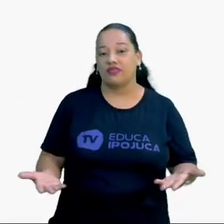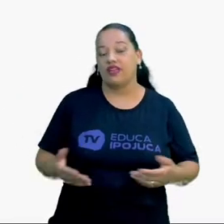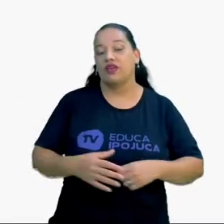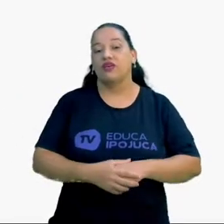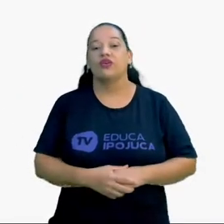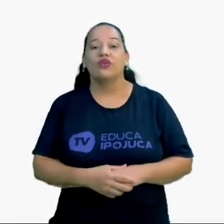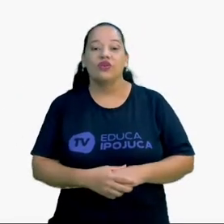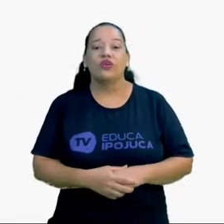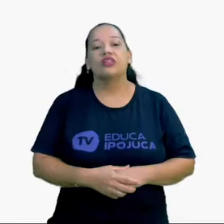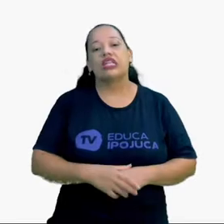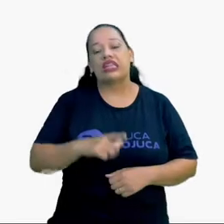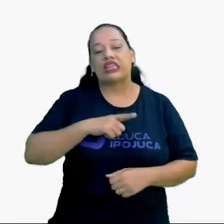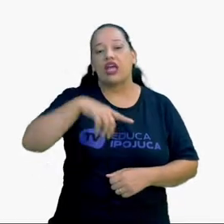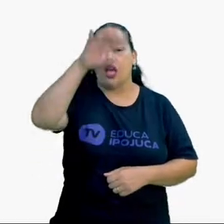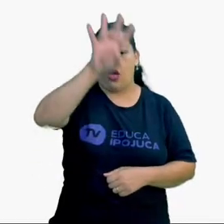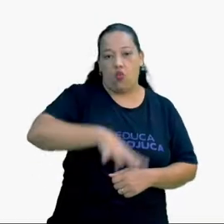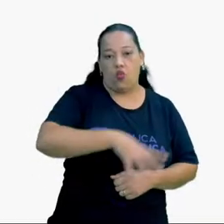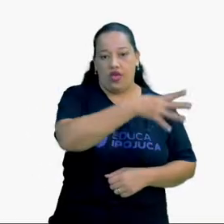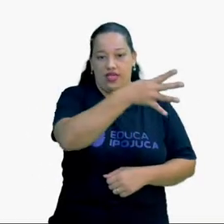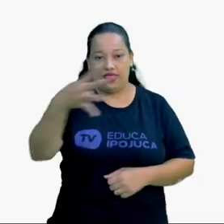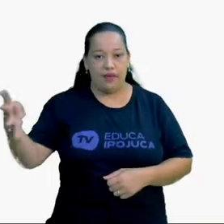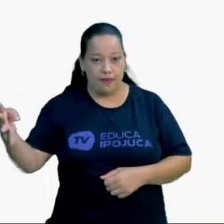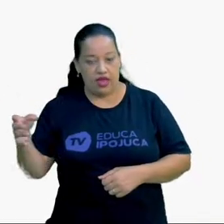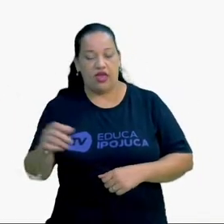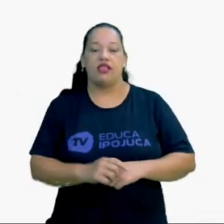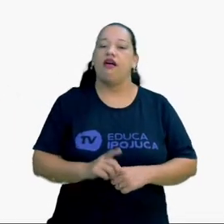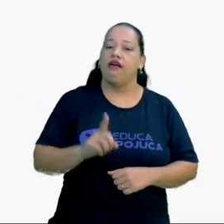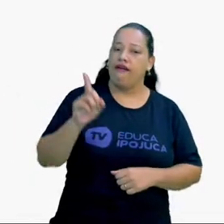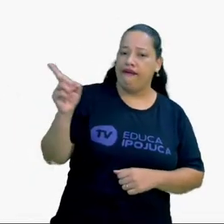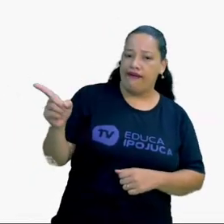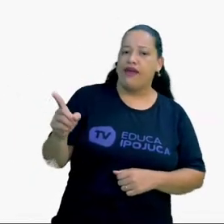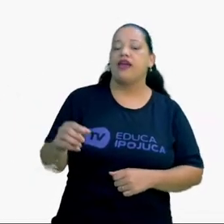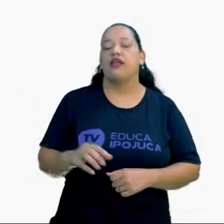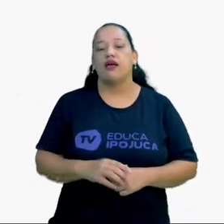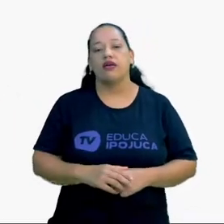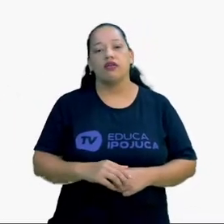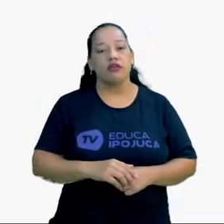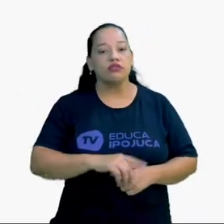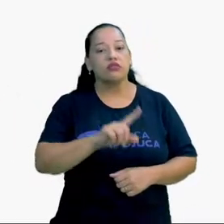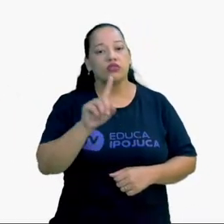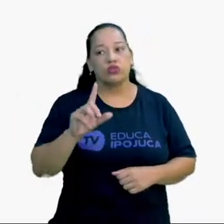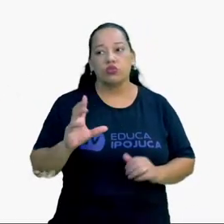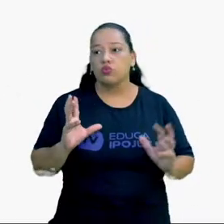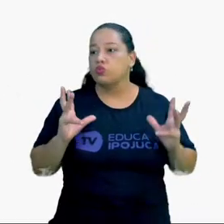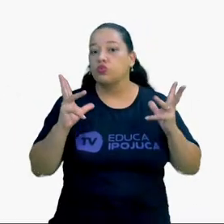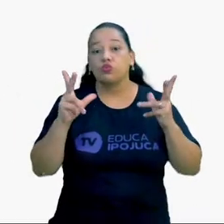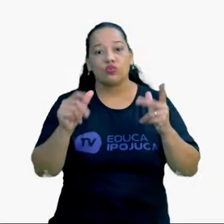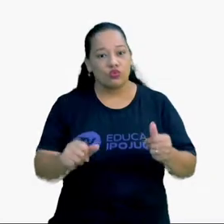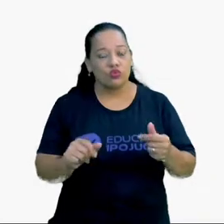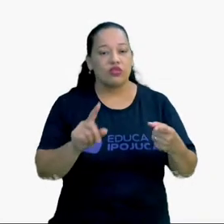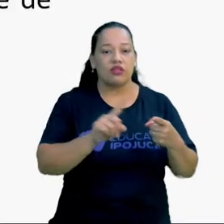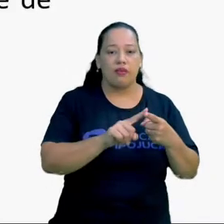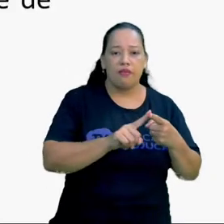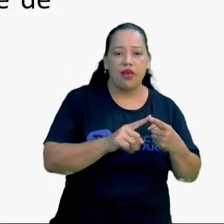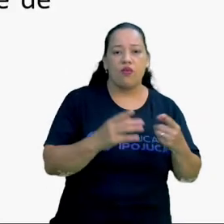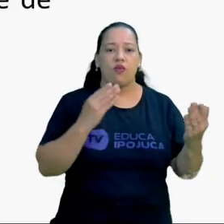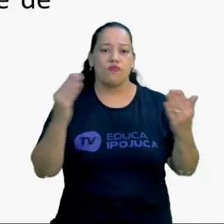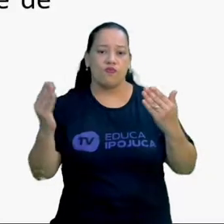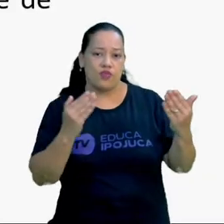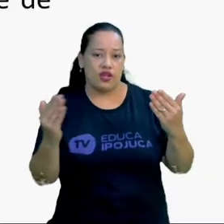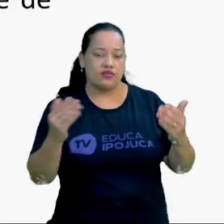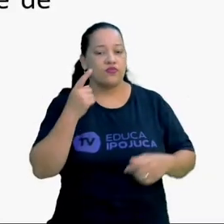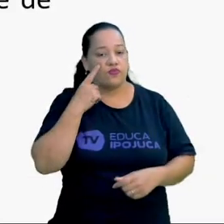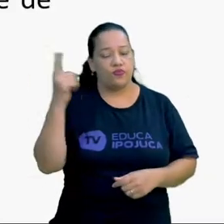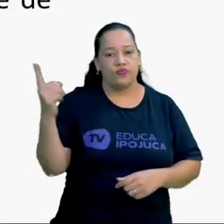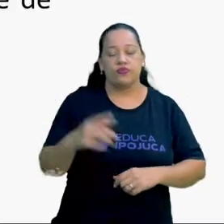Vamos fazer uma tabela de frequência absoluta e uma frequência relativa. Vamos notar